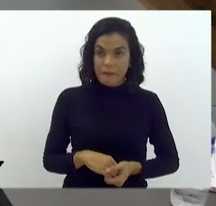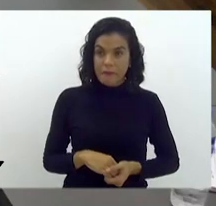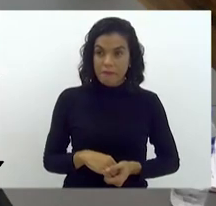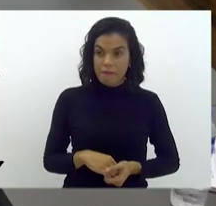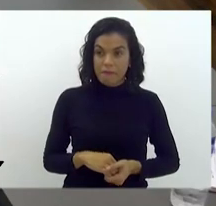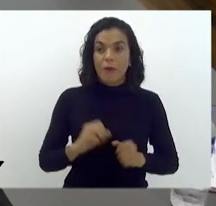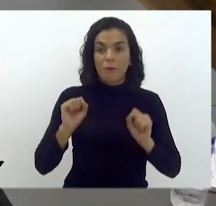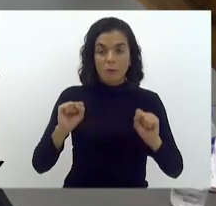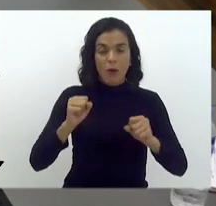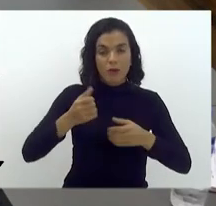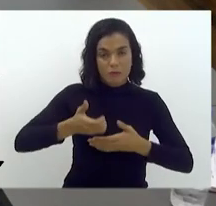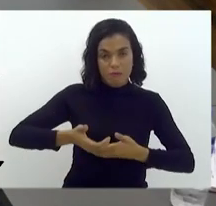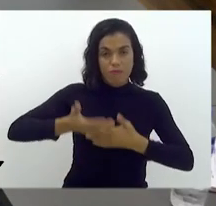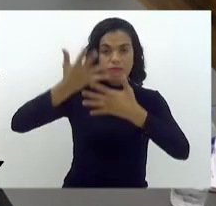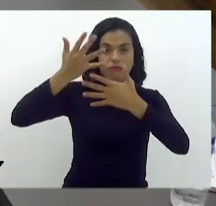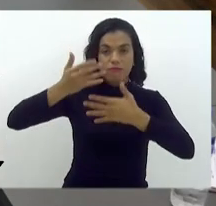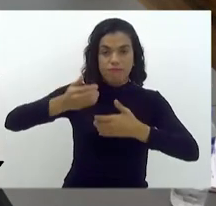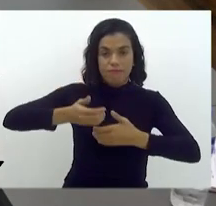pode passar